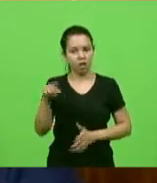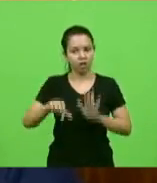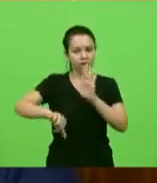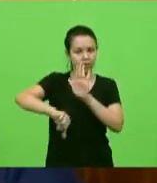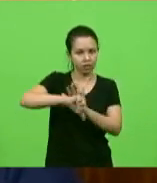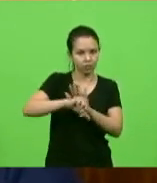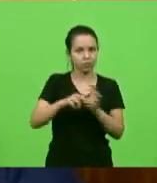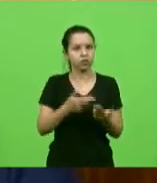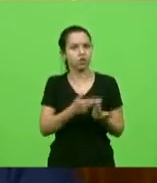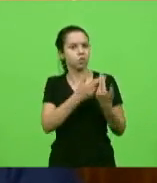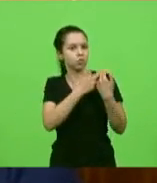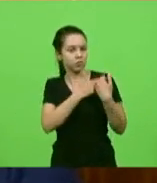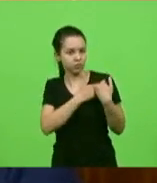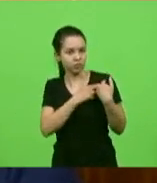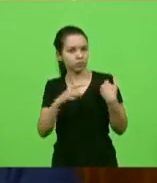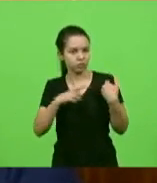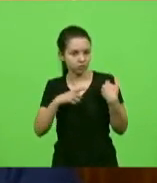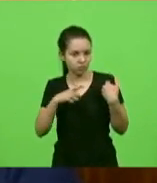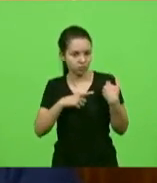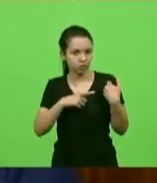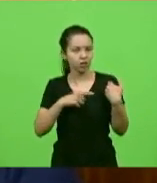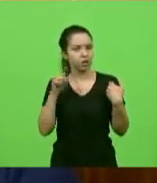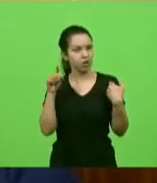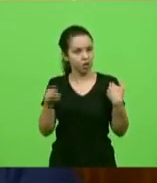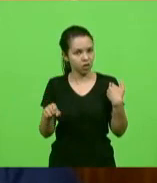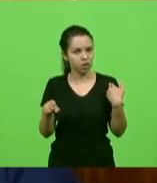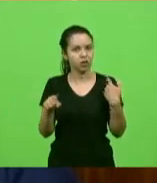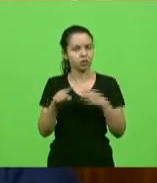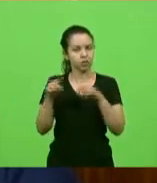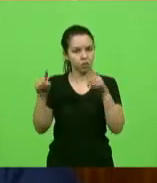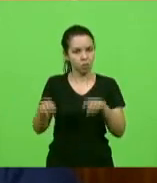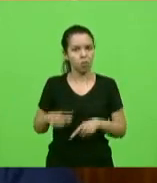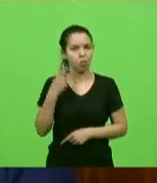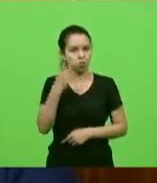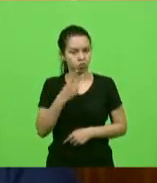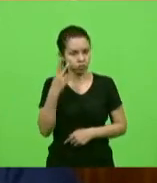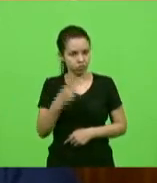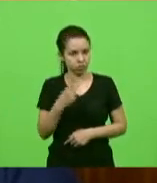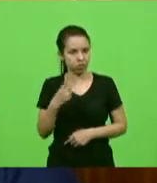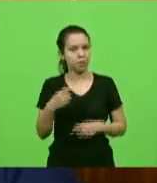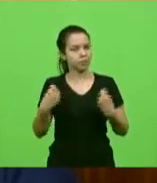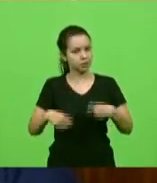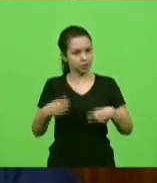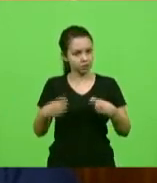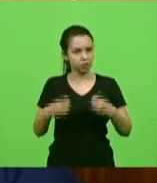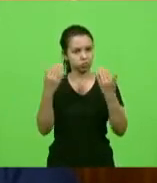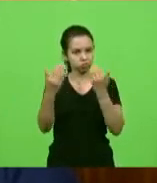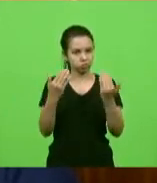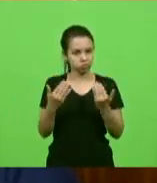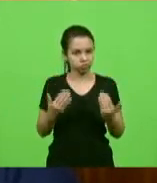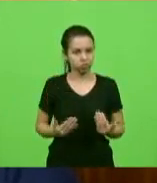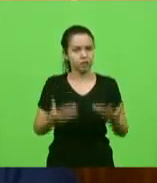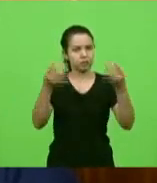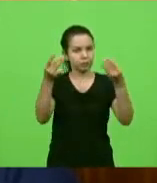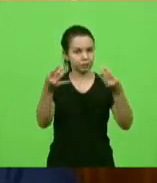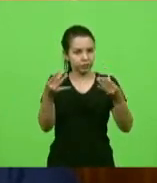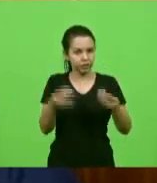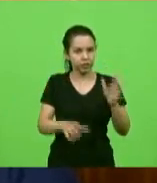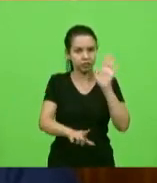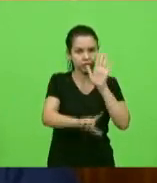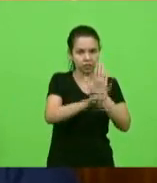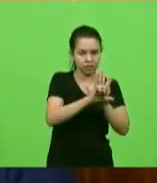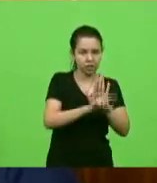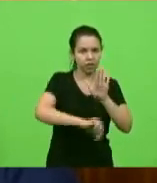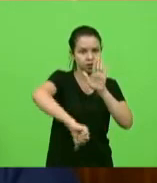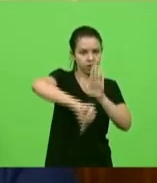de responsabilidade, a má conduta do agente político ela tem que estar prevista e tipificada na lei